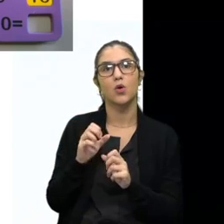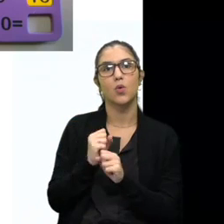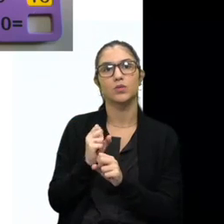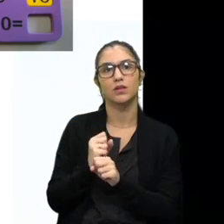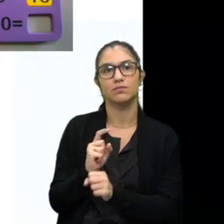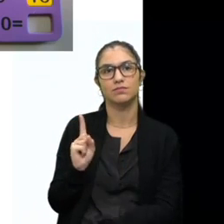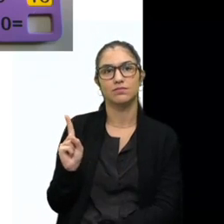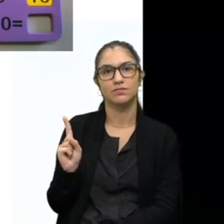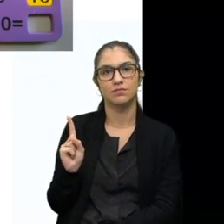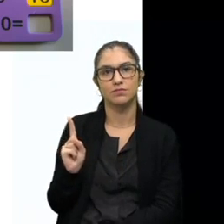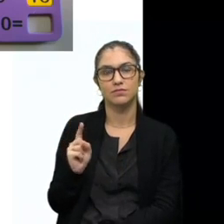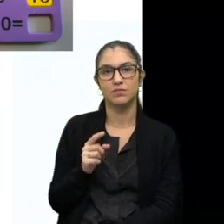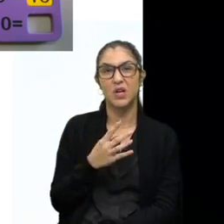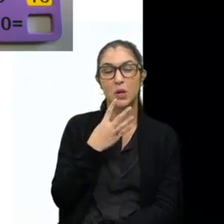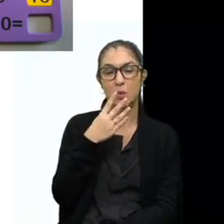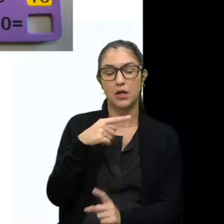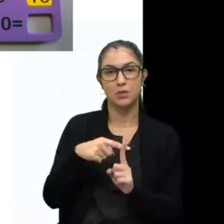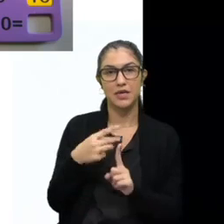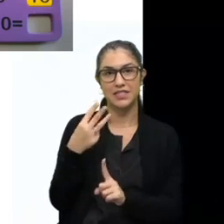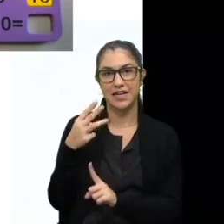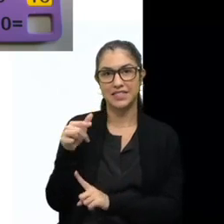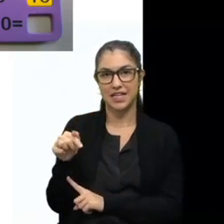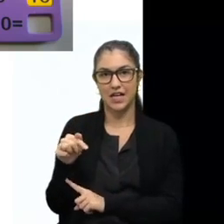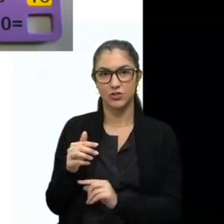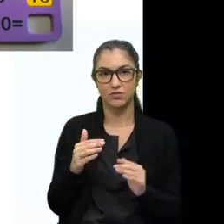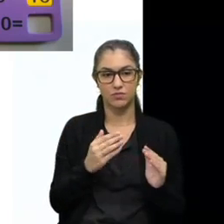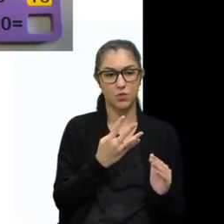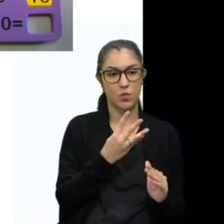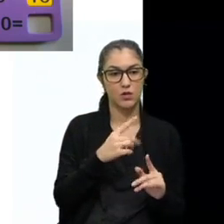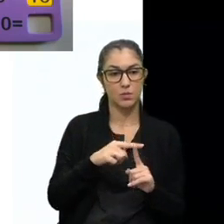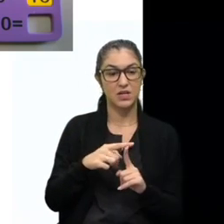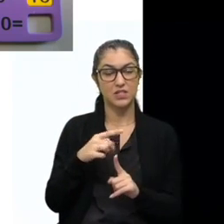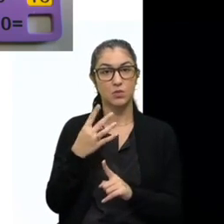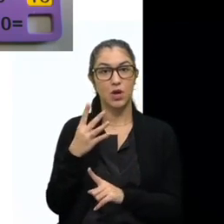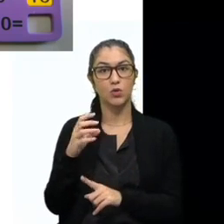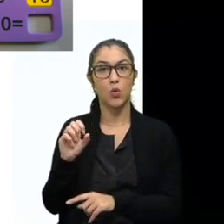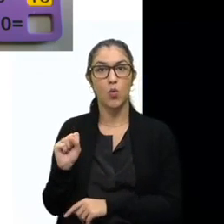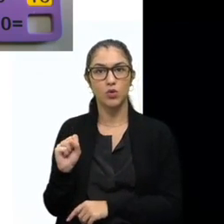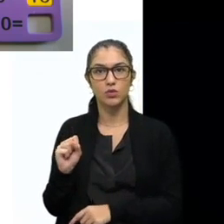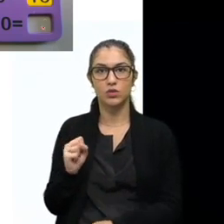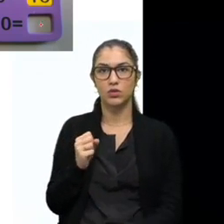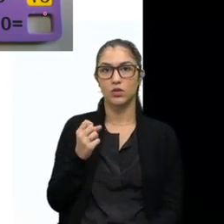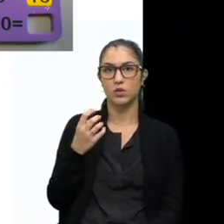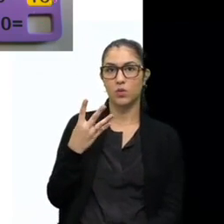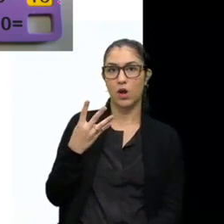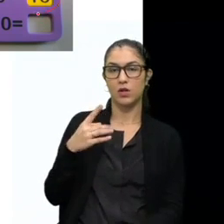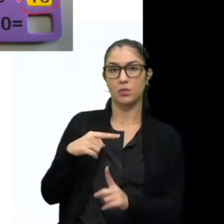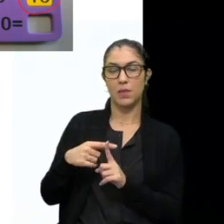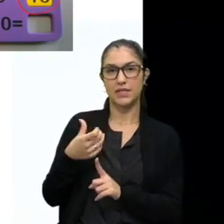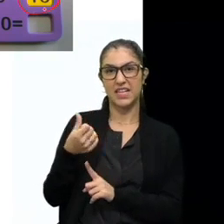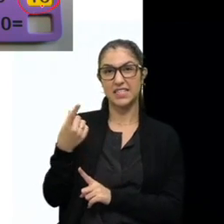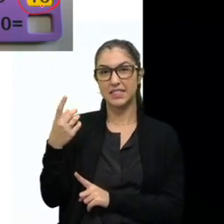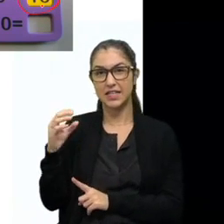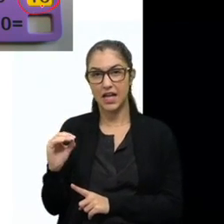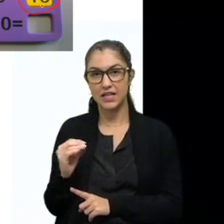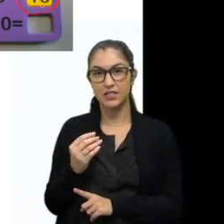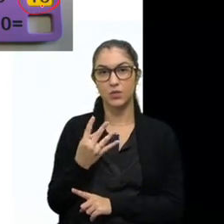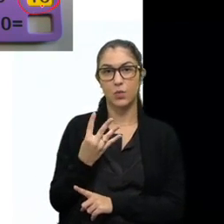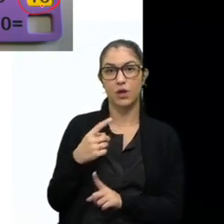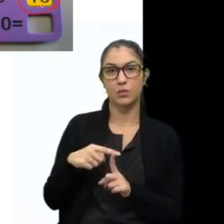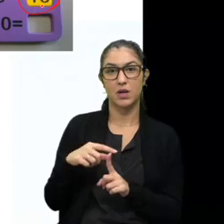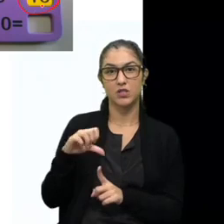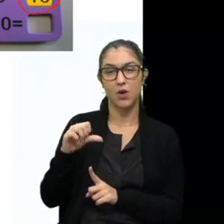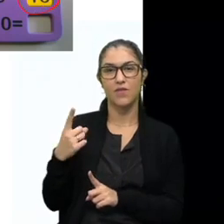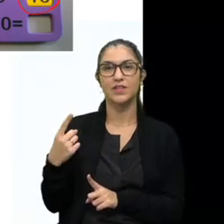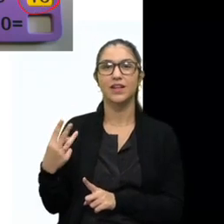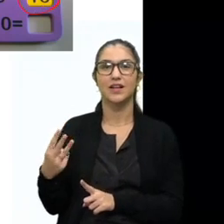Ó, 4 mais 3, 7. 4 mais 4, 8. 4 mais 6, 10. 4 mais 9,